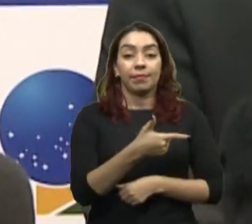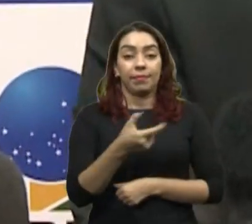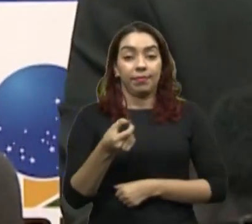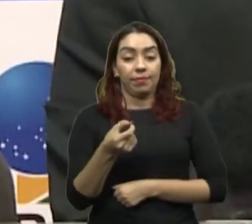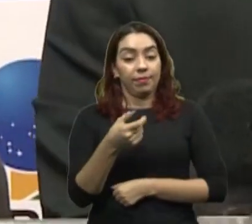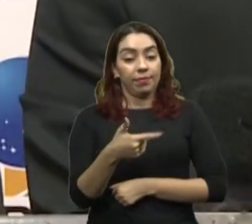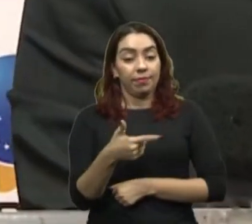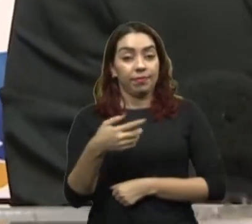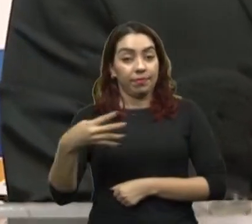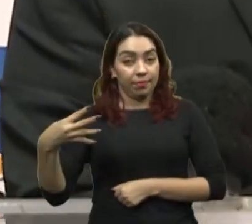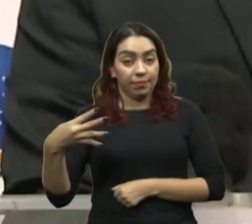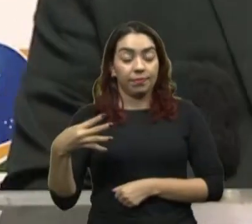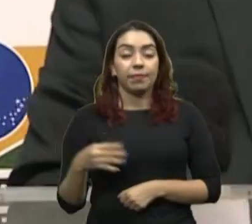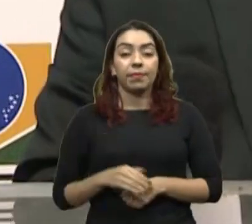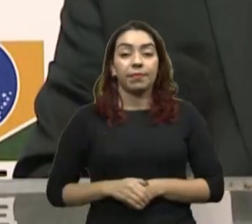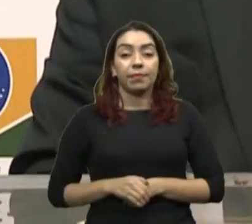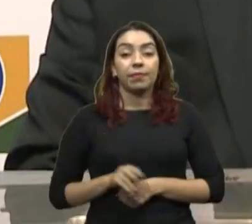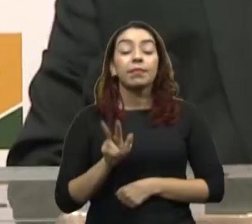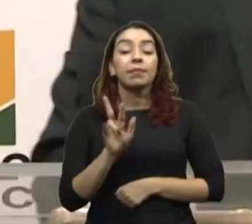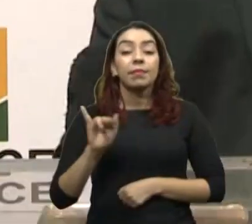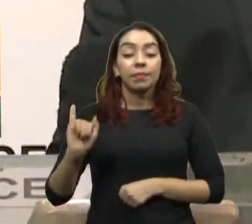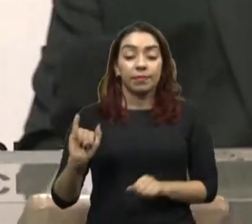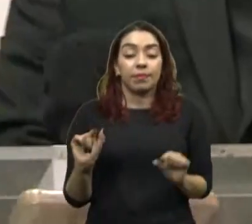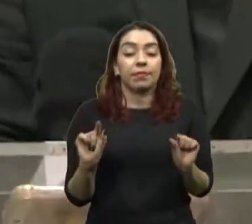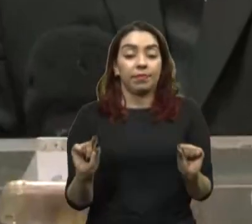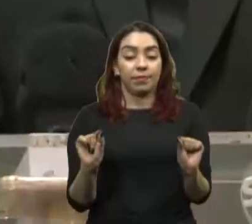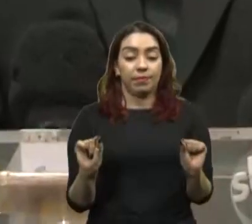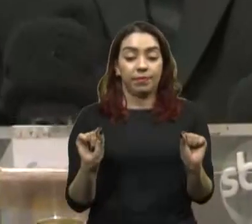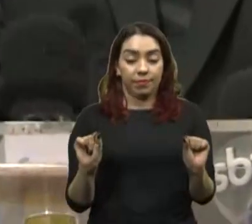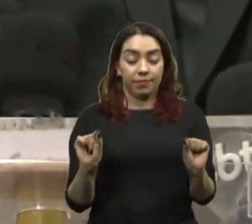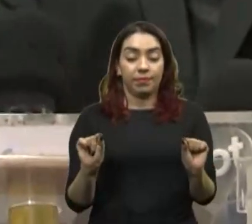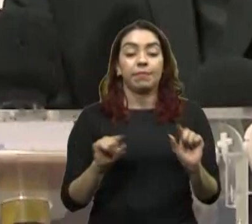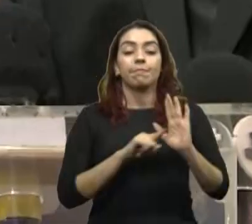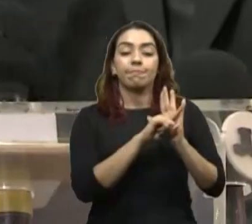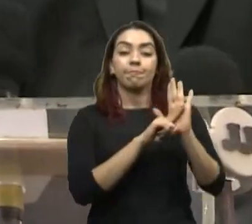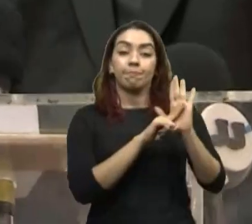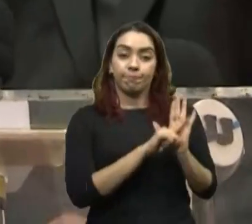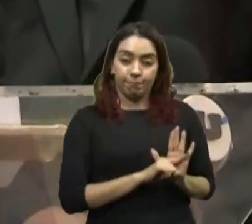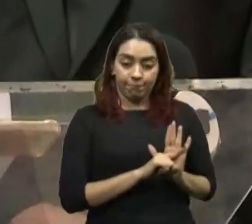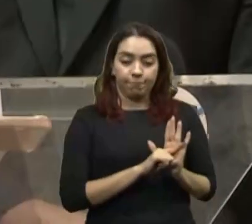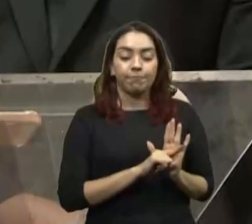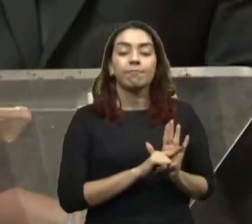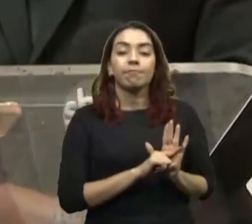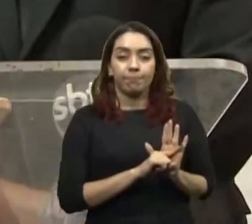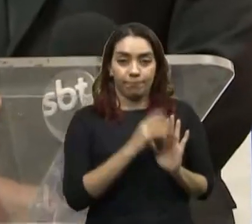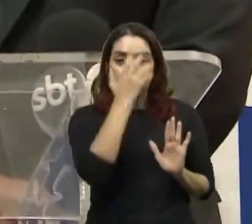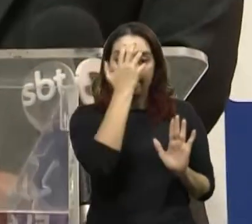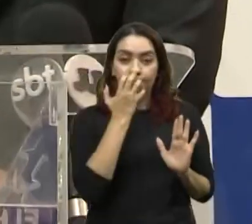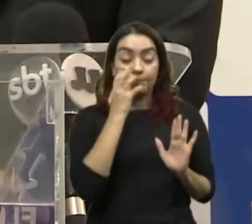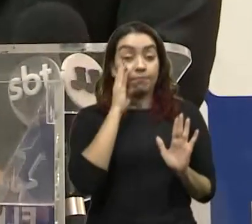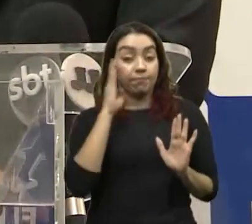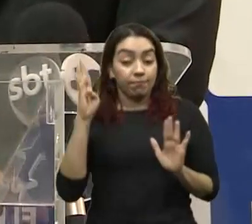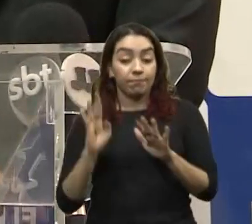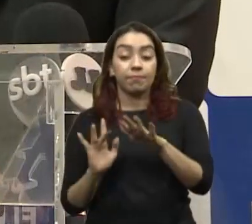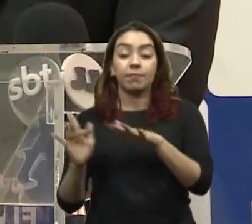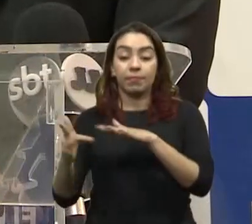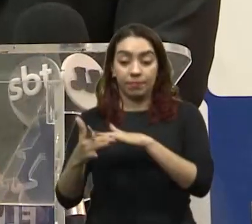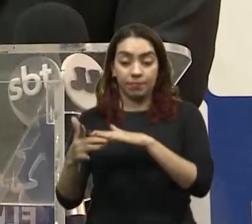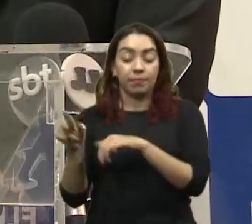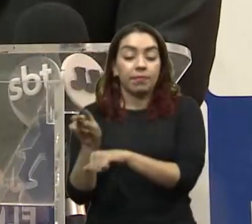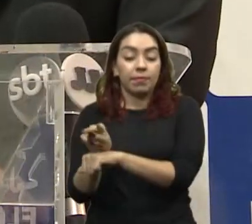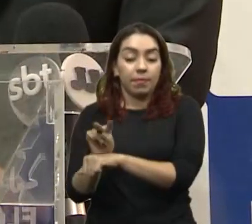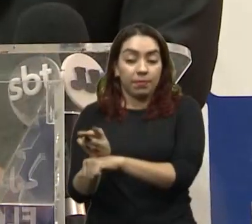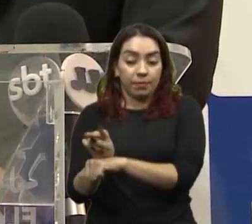TRE deve intensificar as ações de fiscalização, sobretudo nas mídias sociais. O TRE